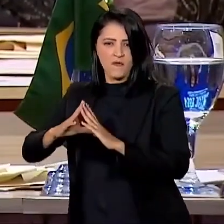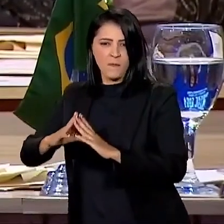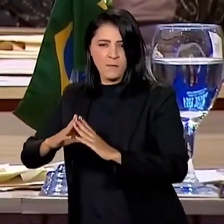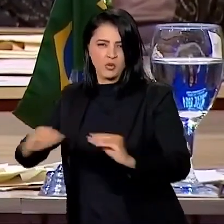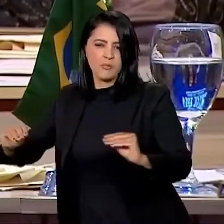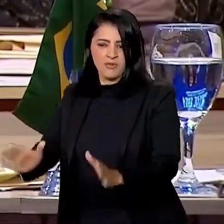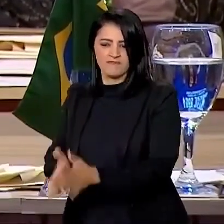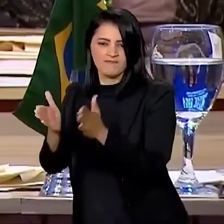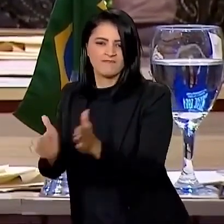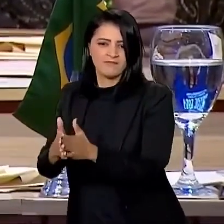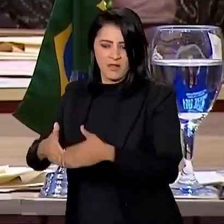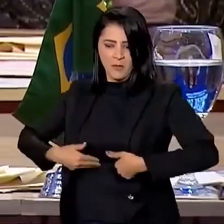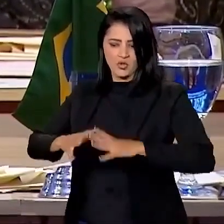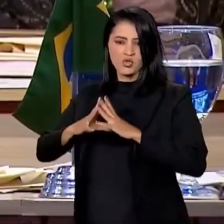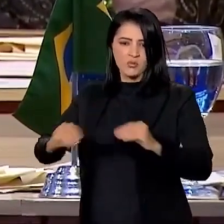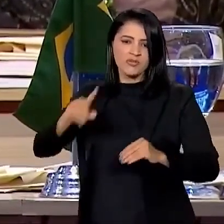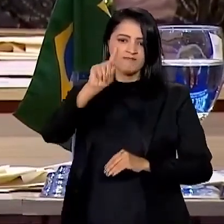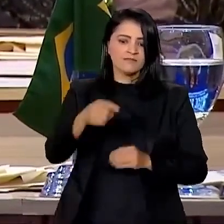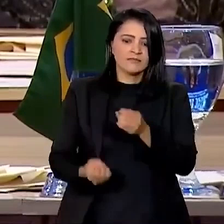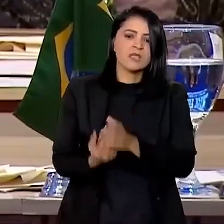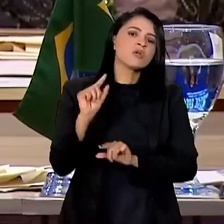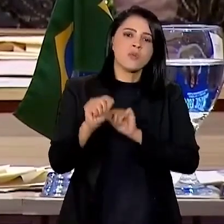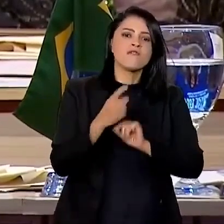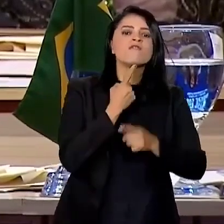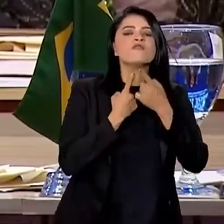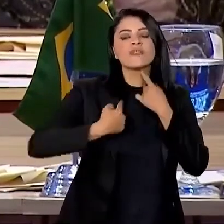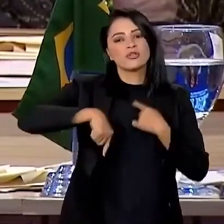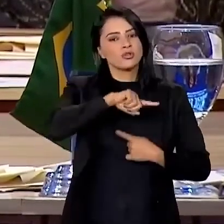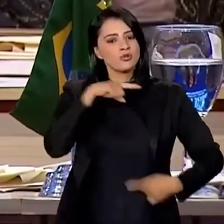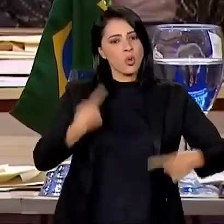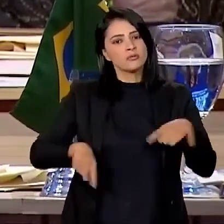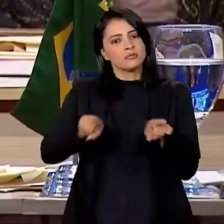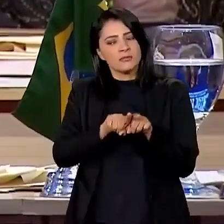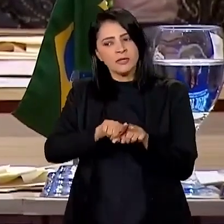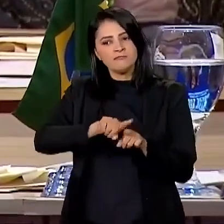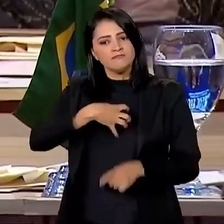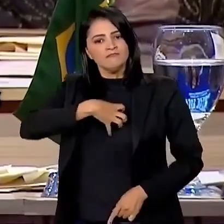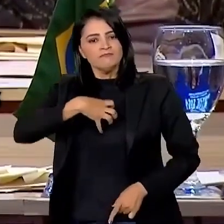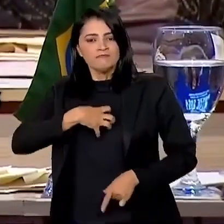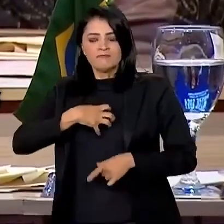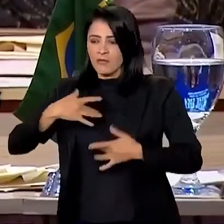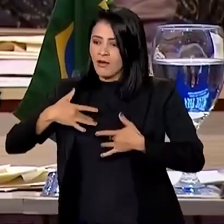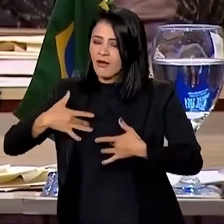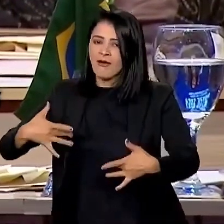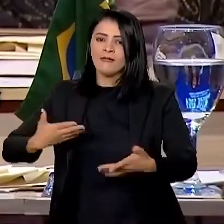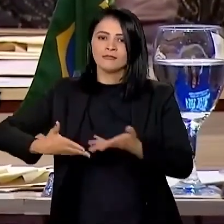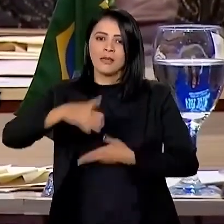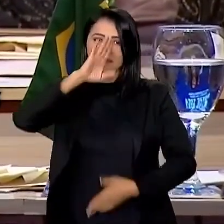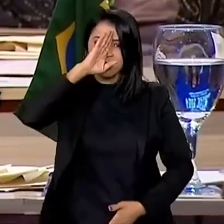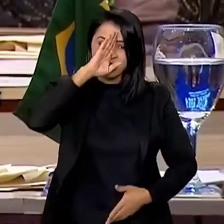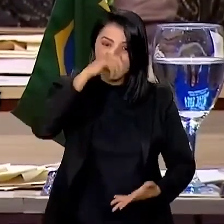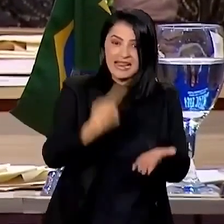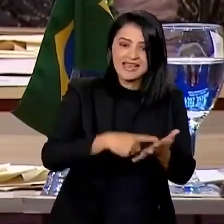a Pobreza nasce dessa vontade política e desse espírito de solidariedade. Ela será um dos